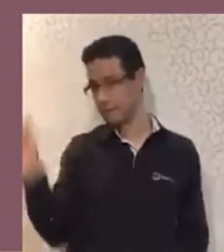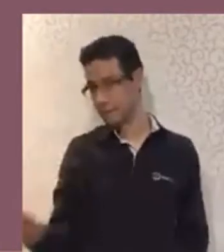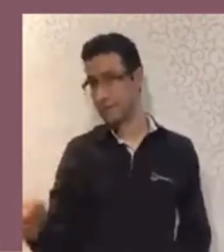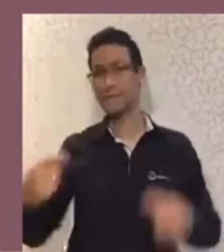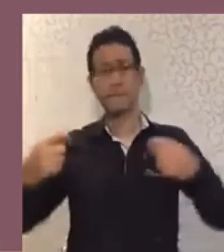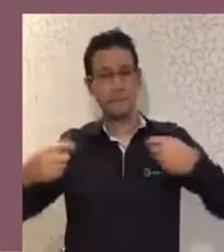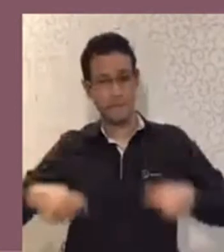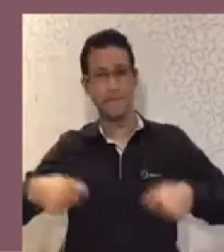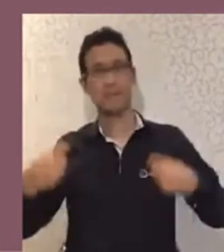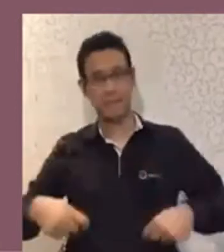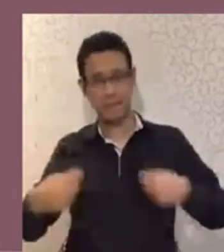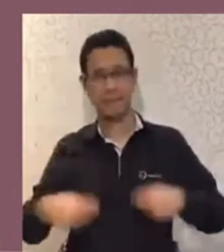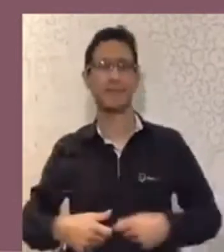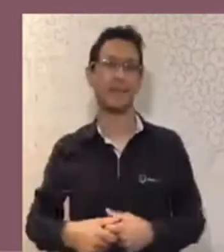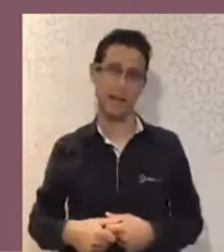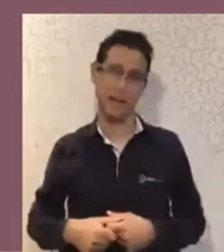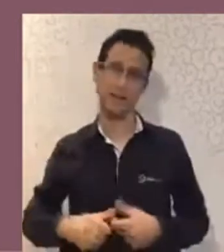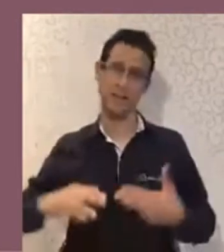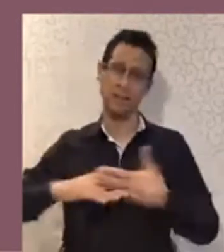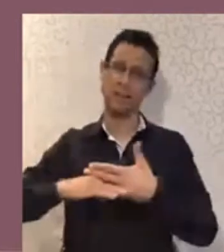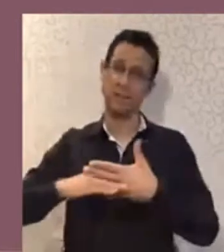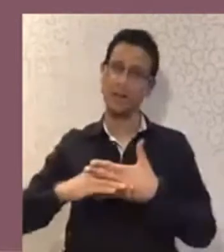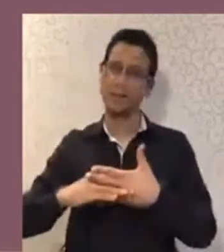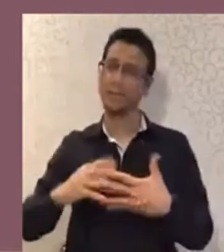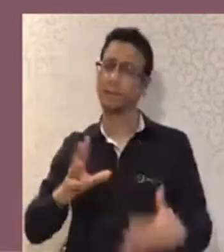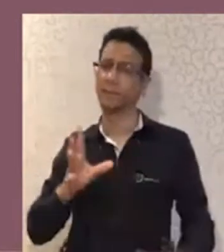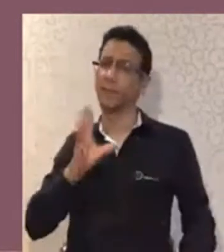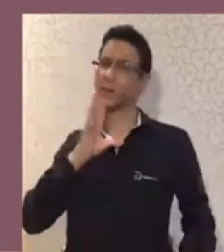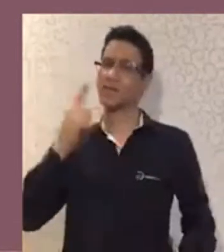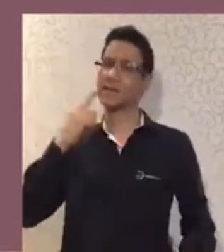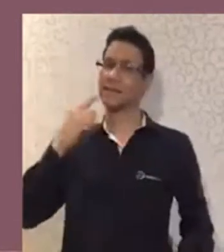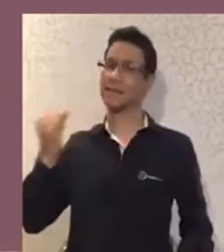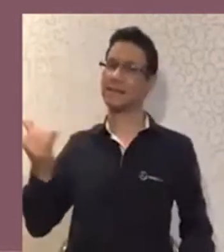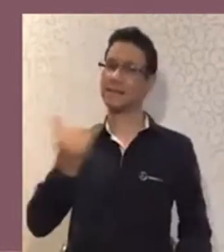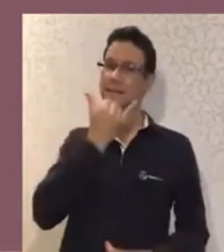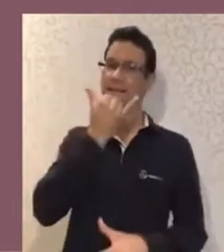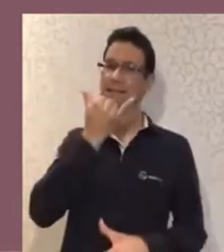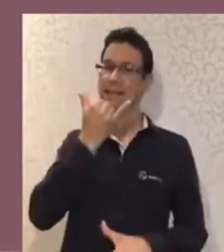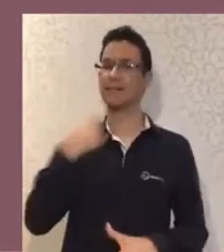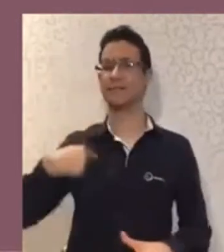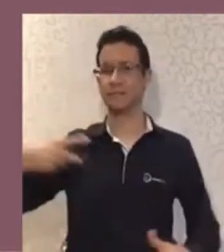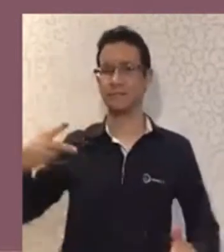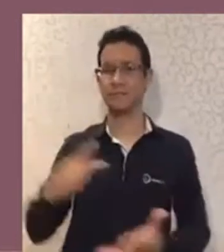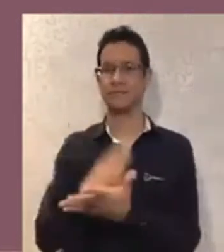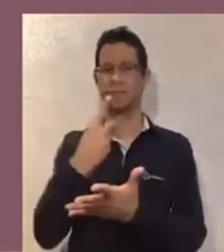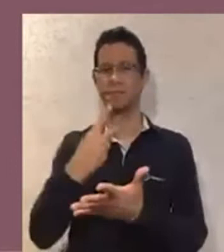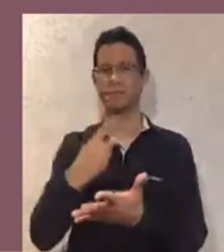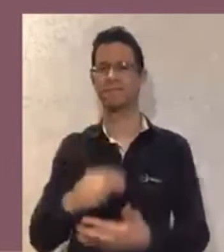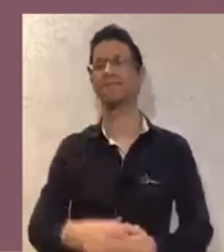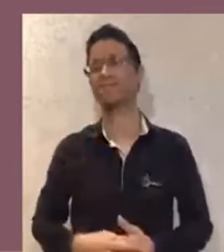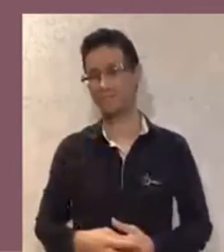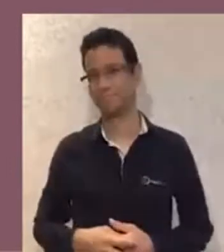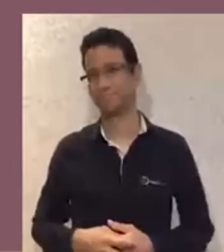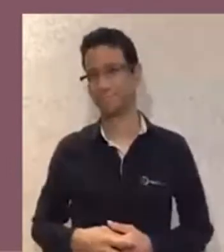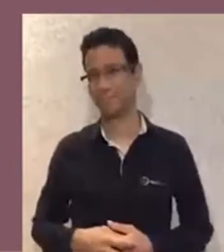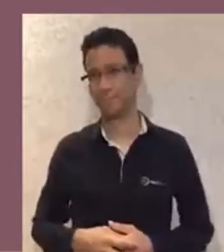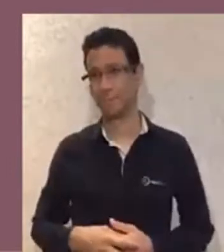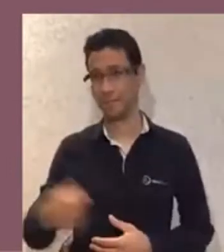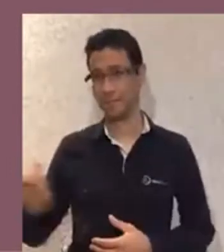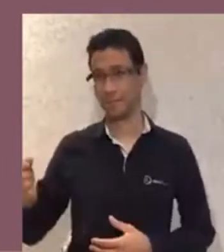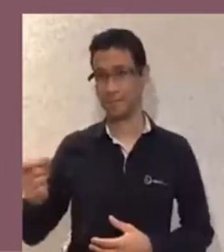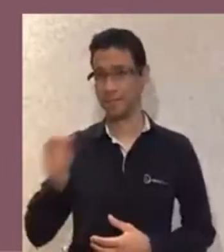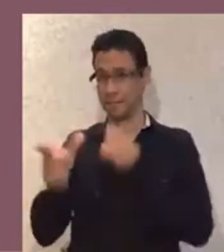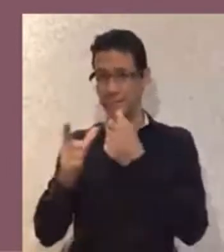necessário e cidadão de reconhecer. Não é? Se o que agrediu não se dá conta,